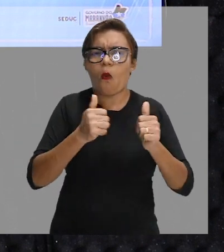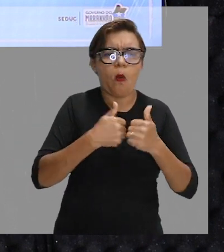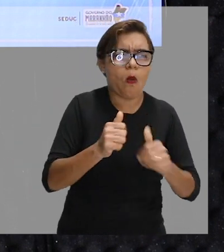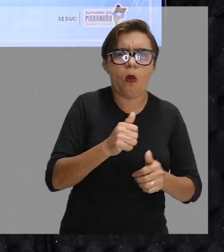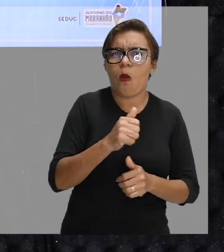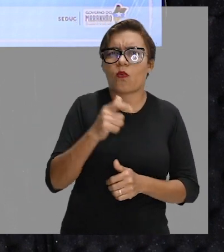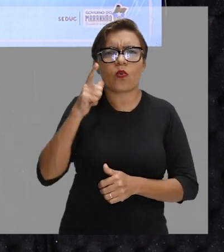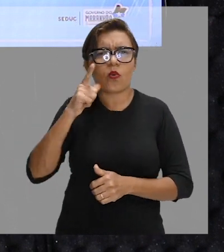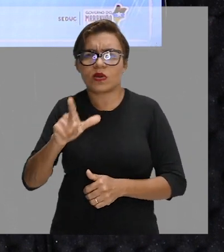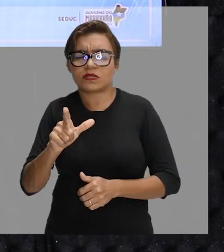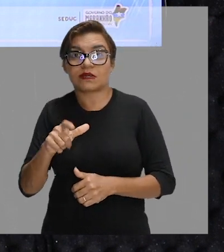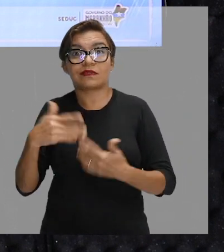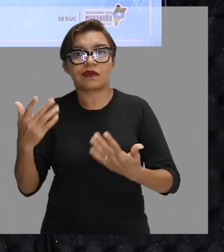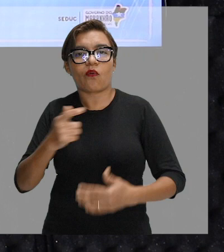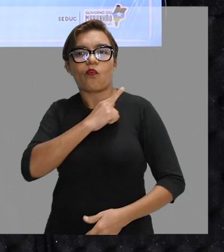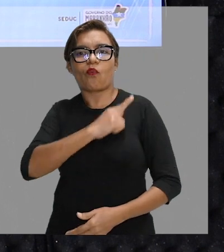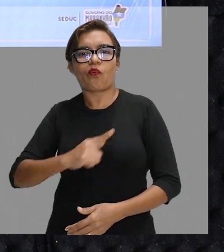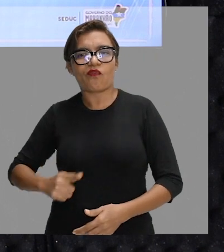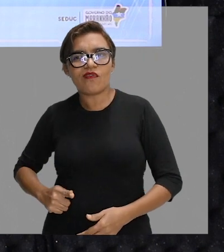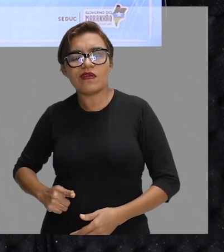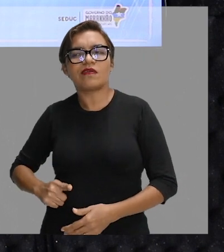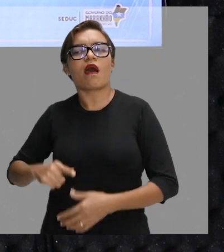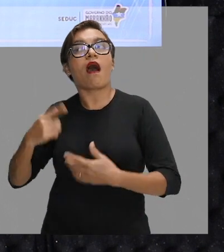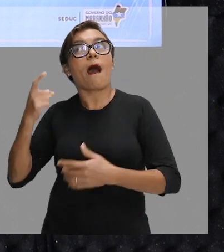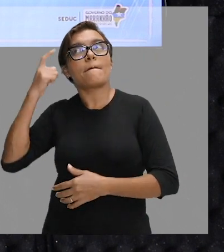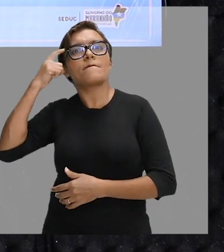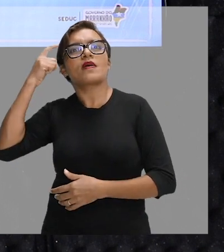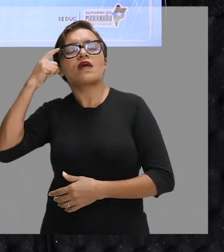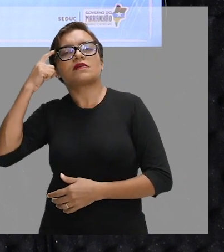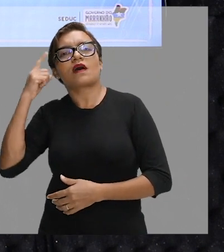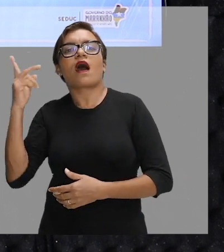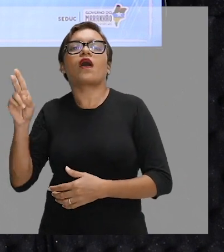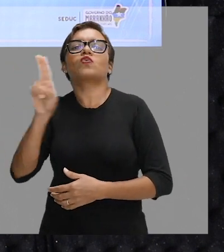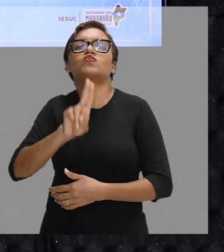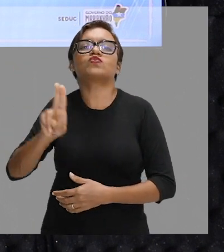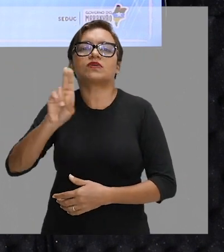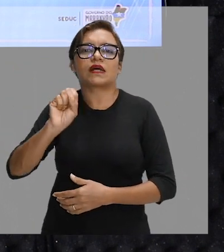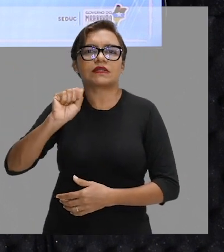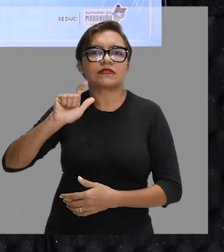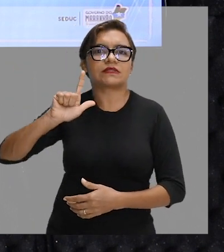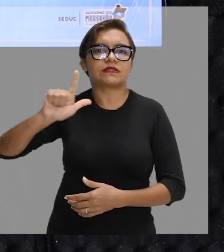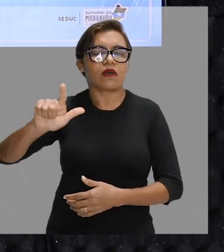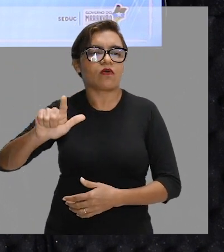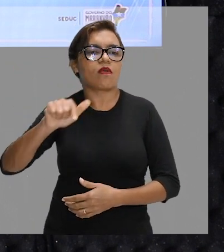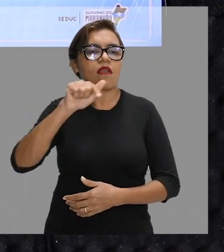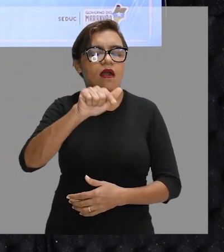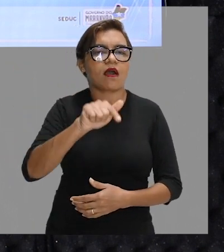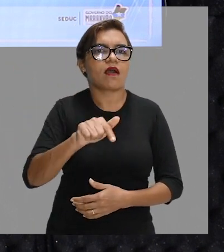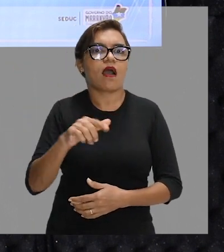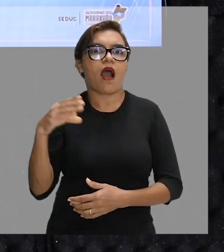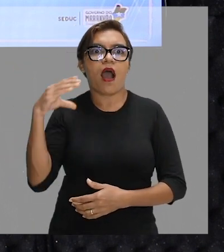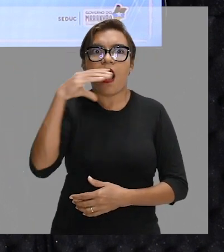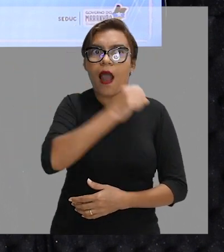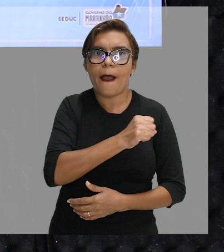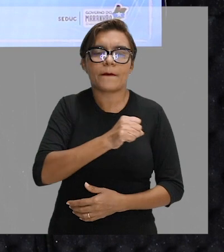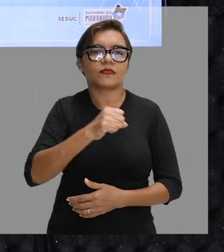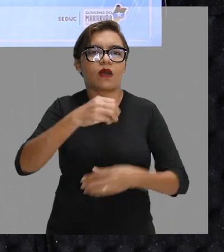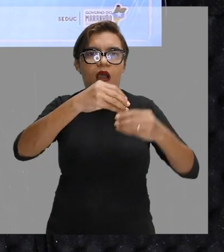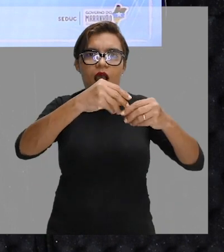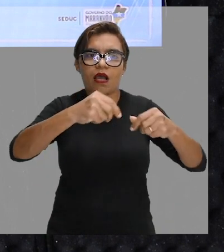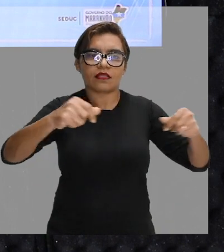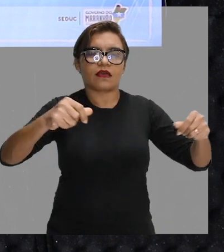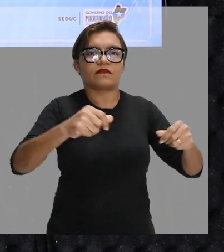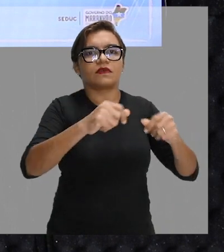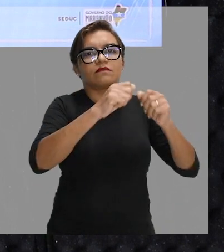toneladas e toneladas de sal sobre essa neve. E aí você vai perceber que rapidamente essa neve